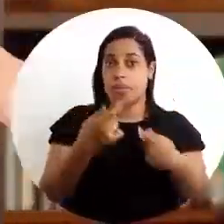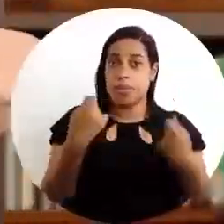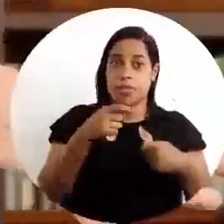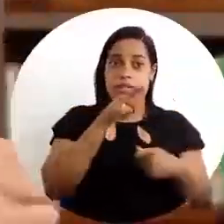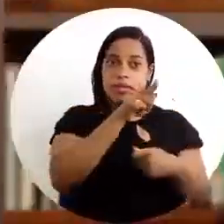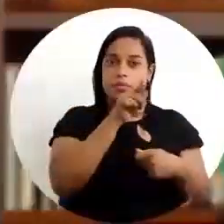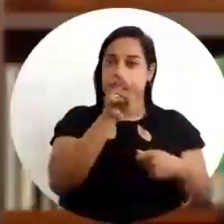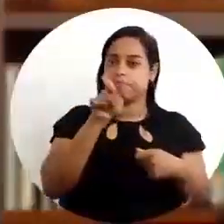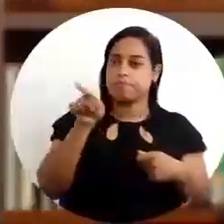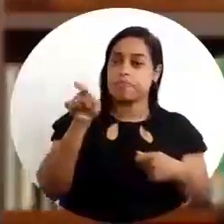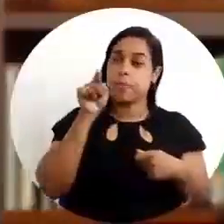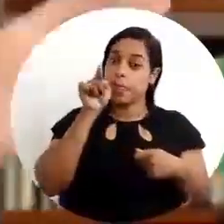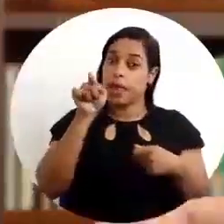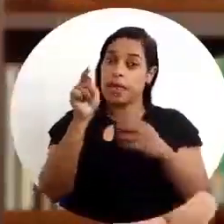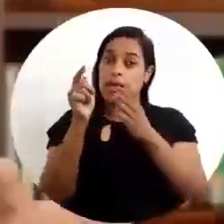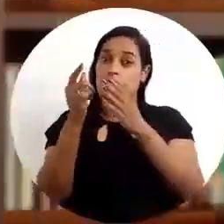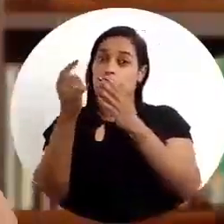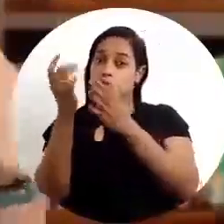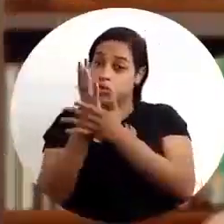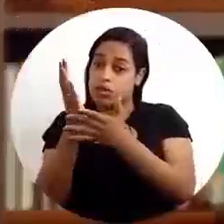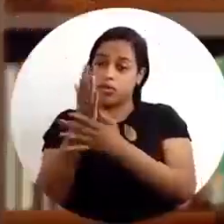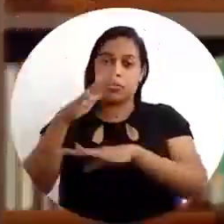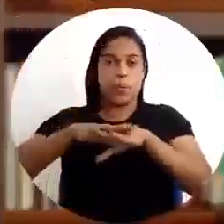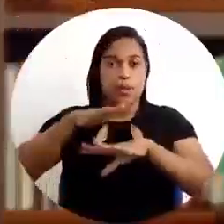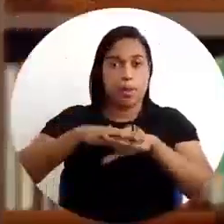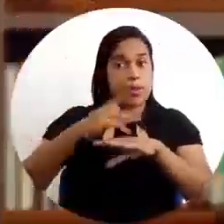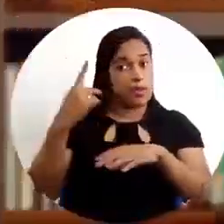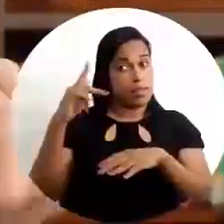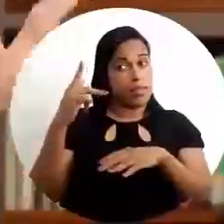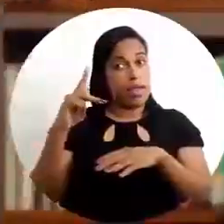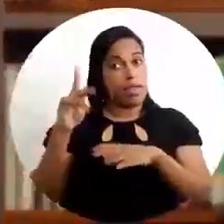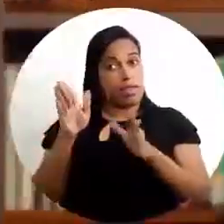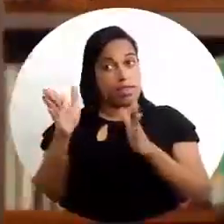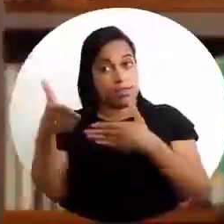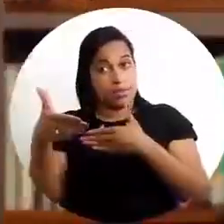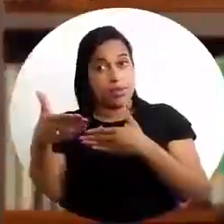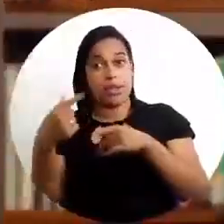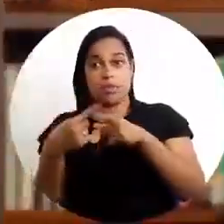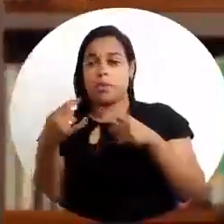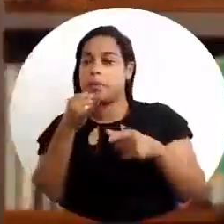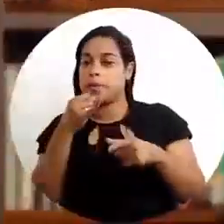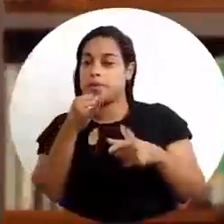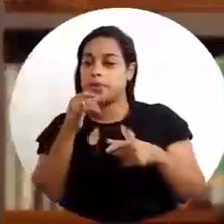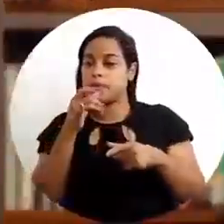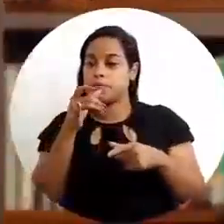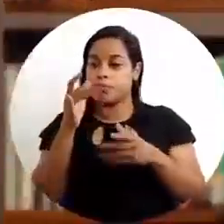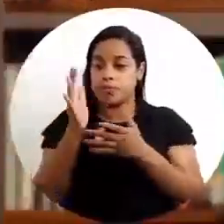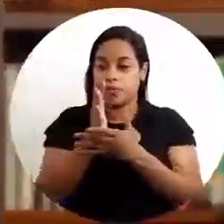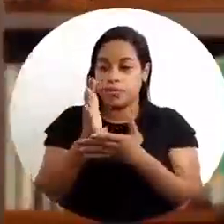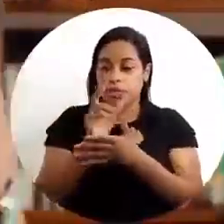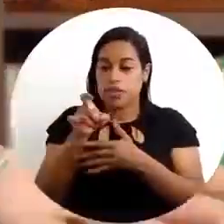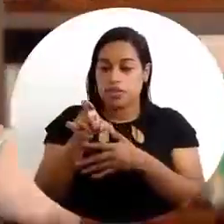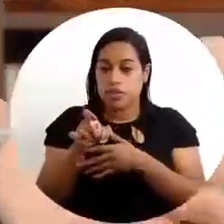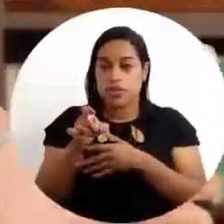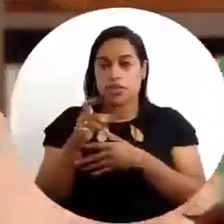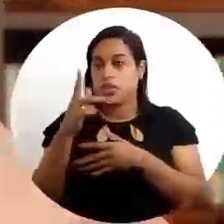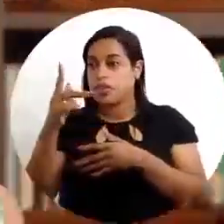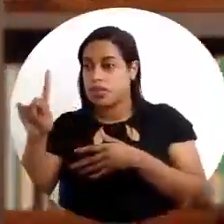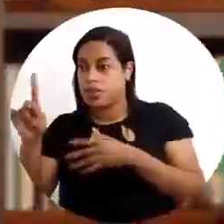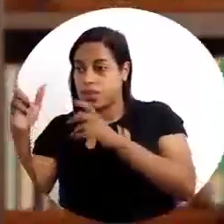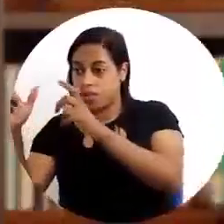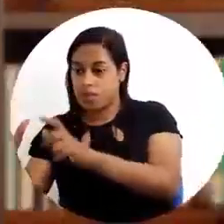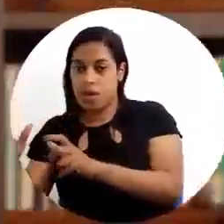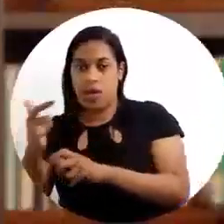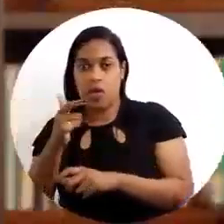apontar. Aqui estão os livros de matemática, eles estão aqui. Mas eu quero buscar um livro X, eu não posso encontrar, eles estão ali, naquele